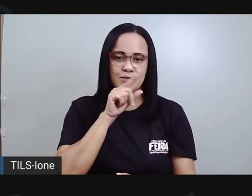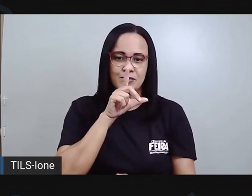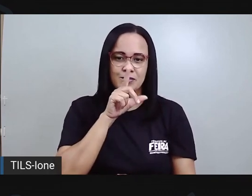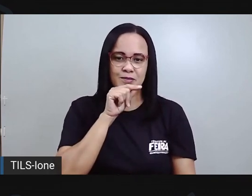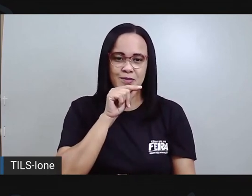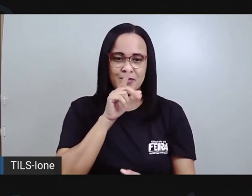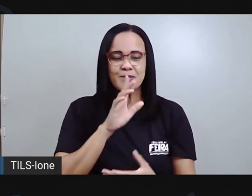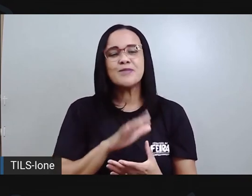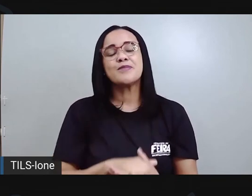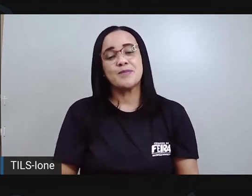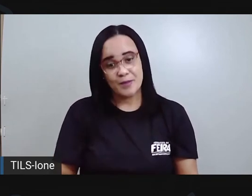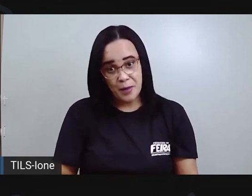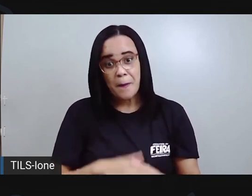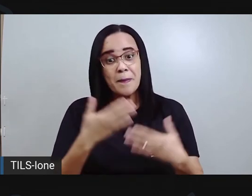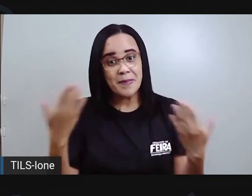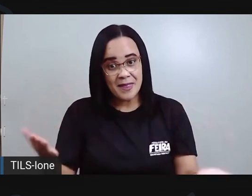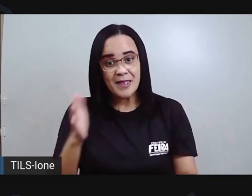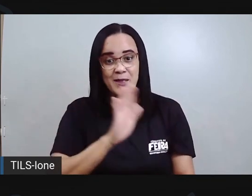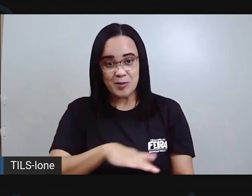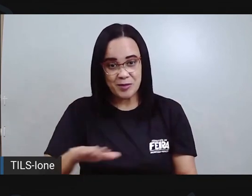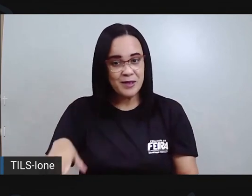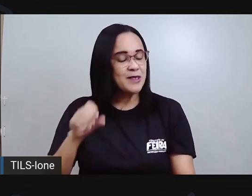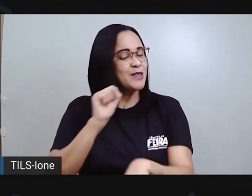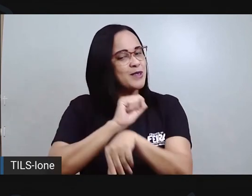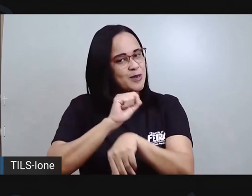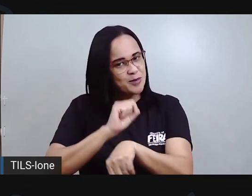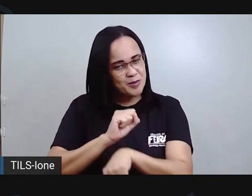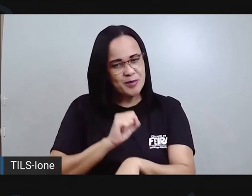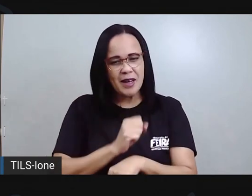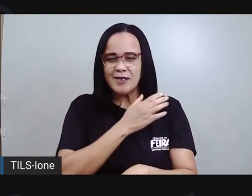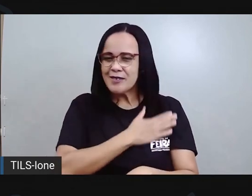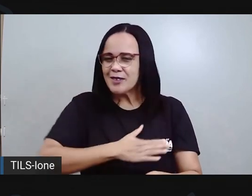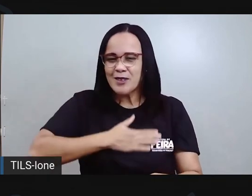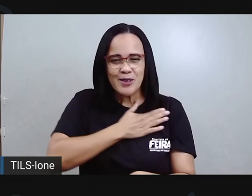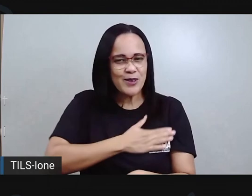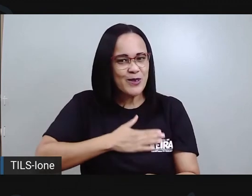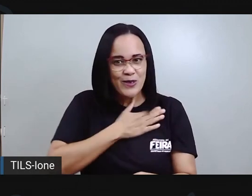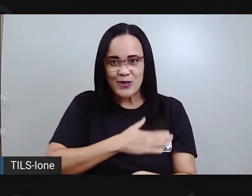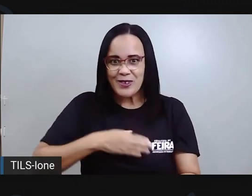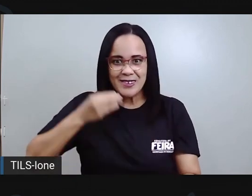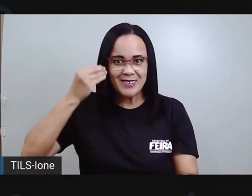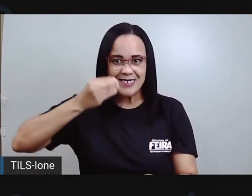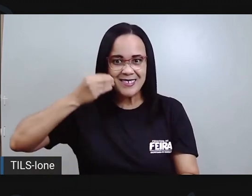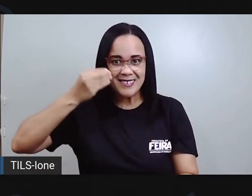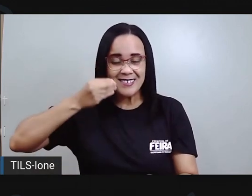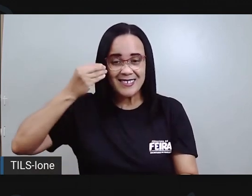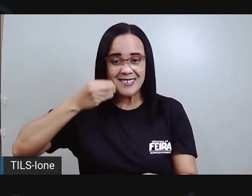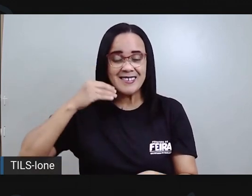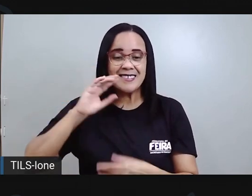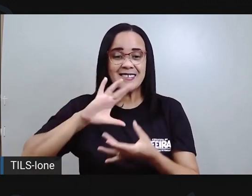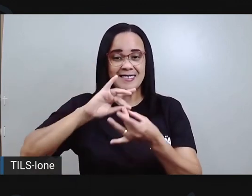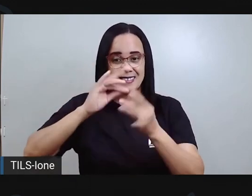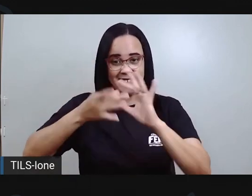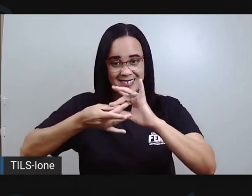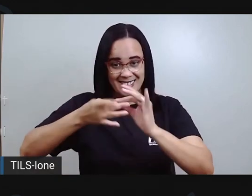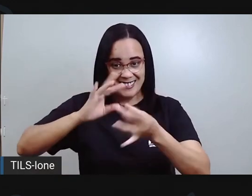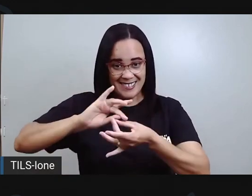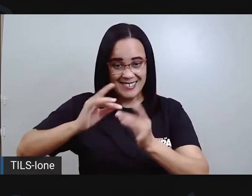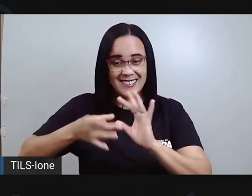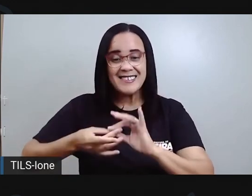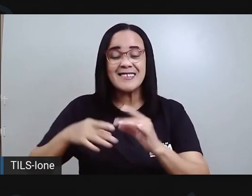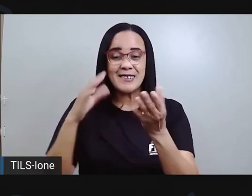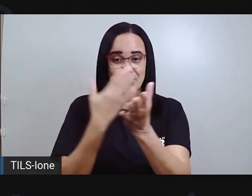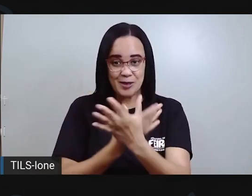Ei, meninada, eu espero que vocês tenham gostado dessa oficina. Eu adorei ensinar para vocês a oficina da